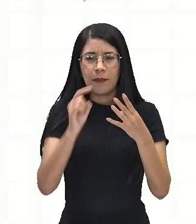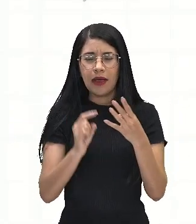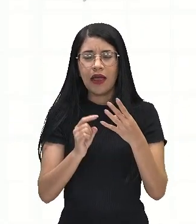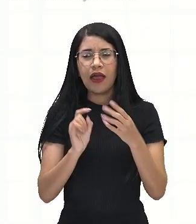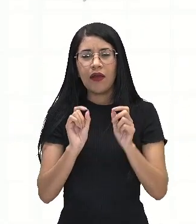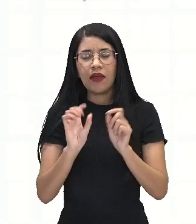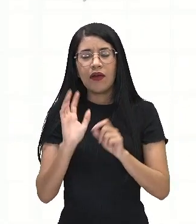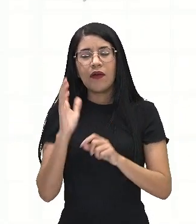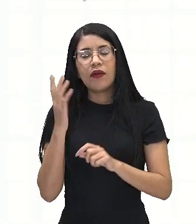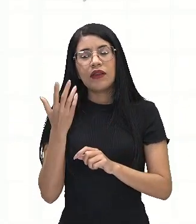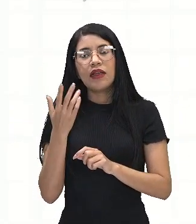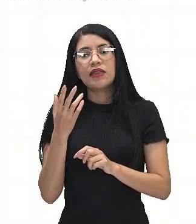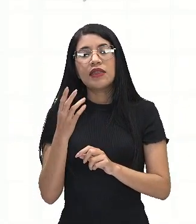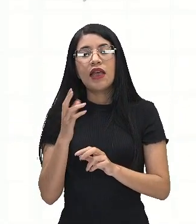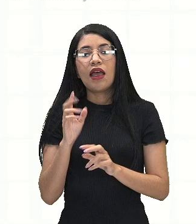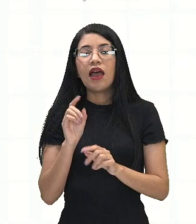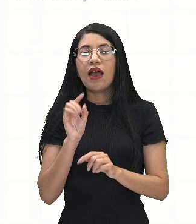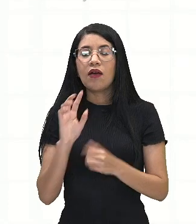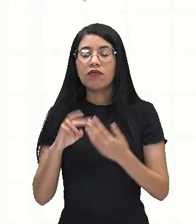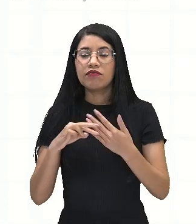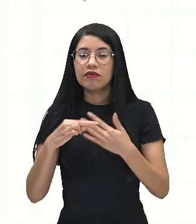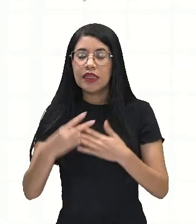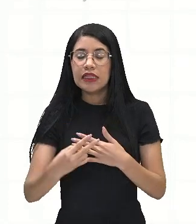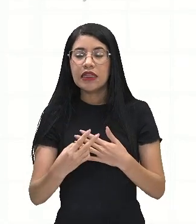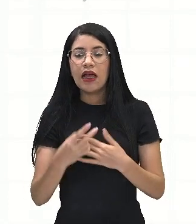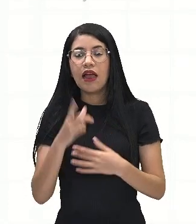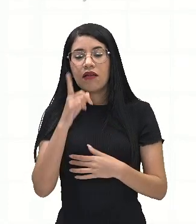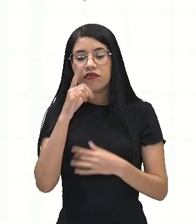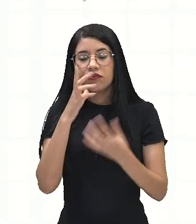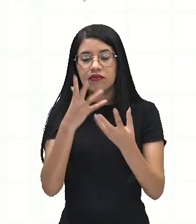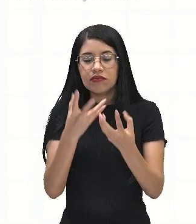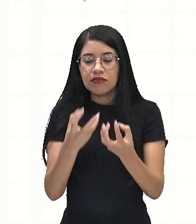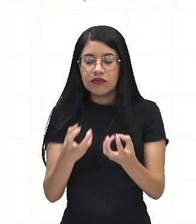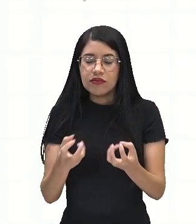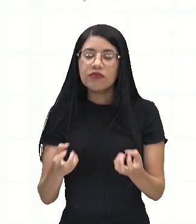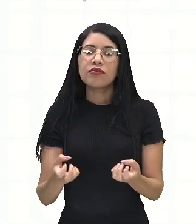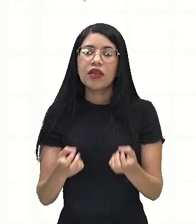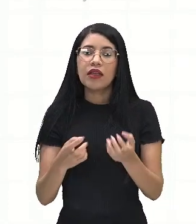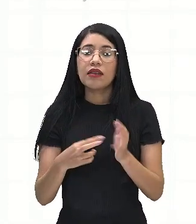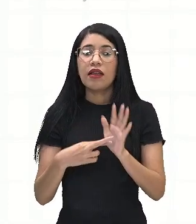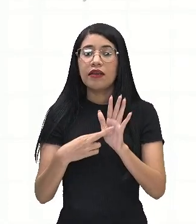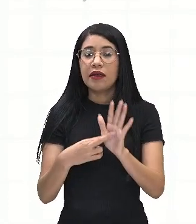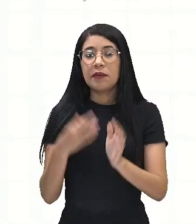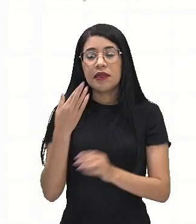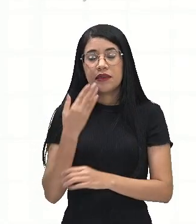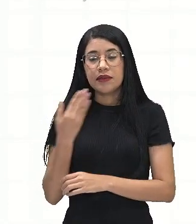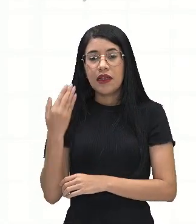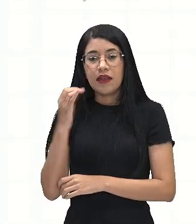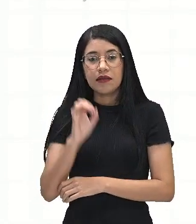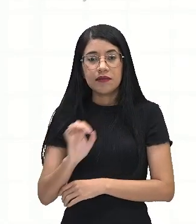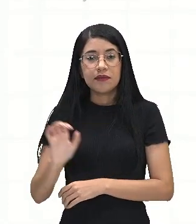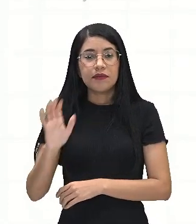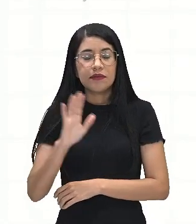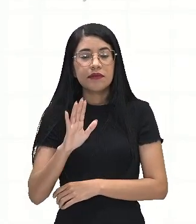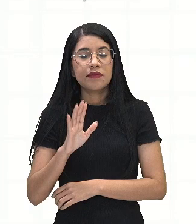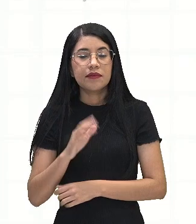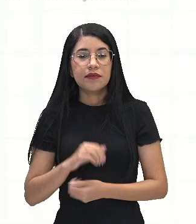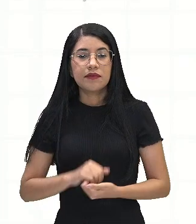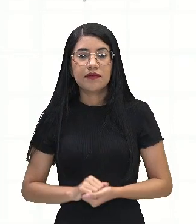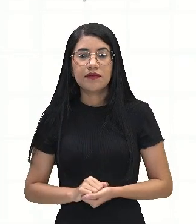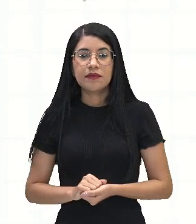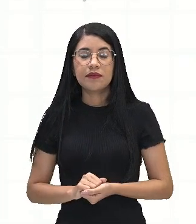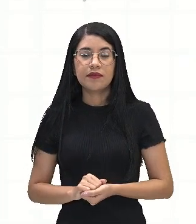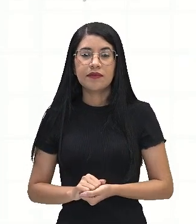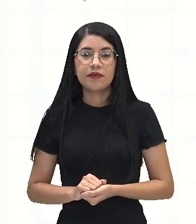levou a essa seca histórica que está muito bem representada aí nas